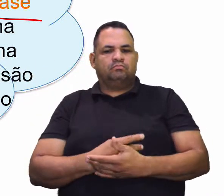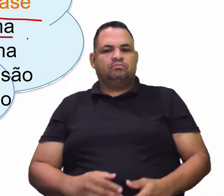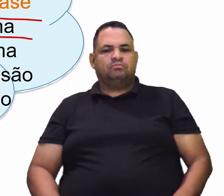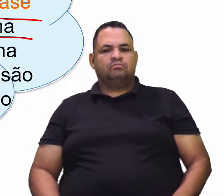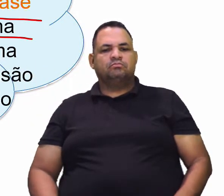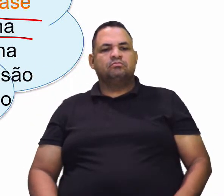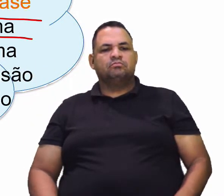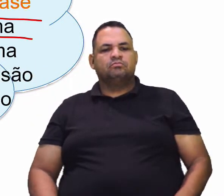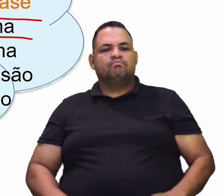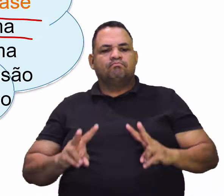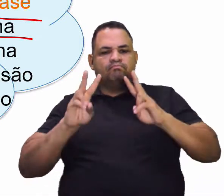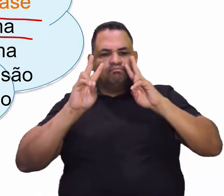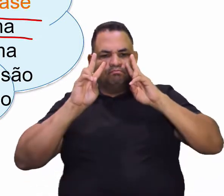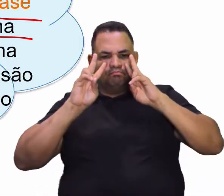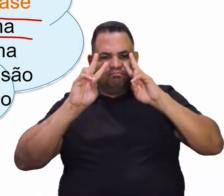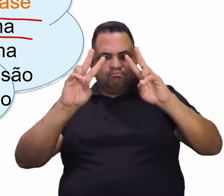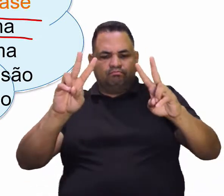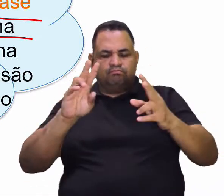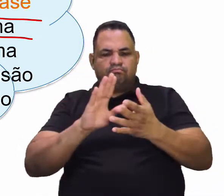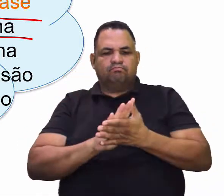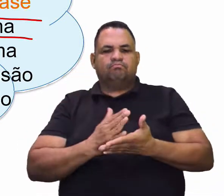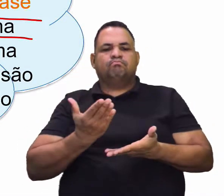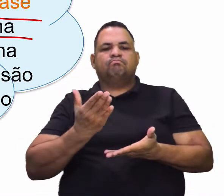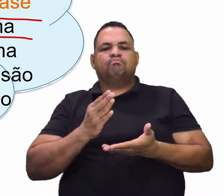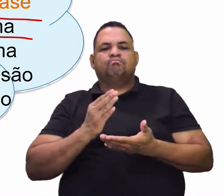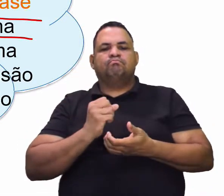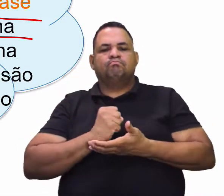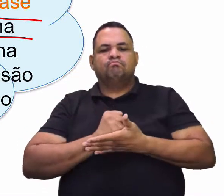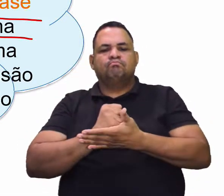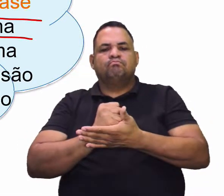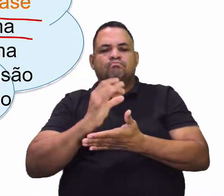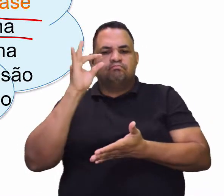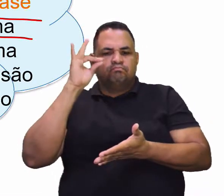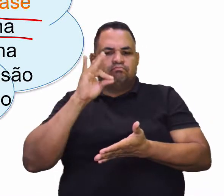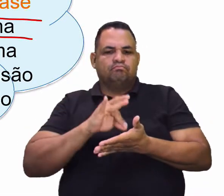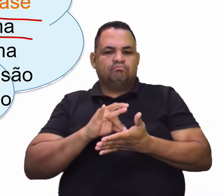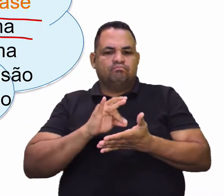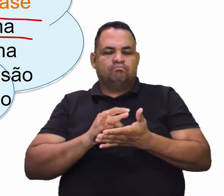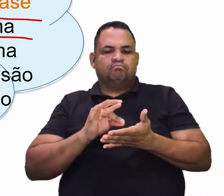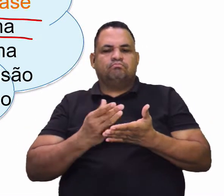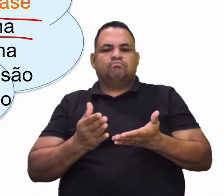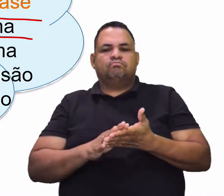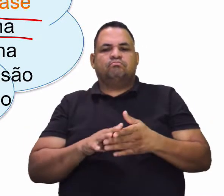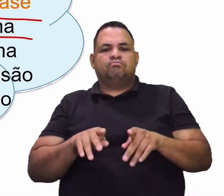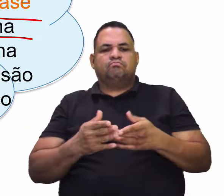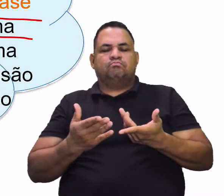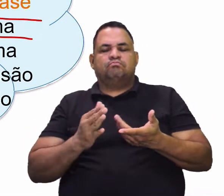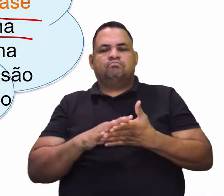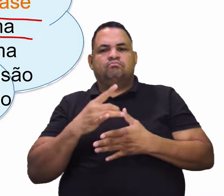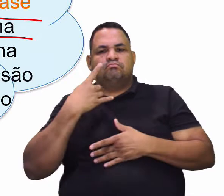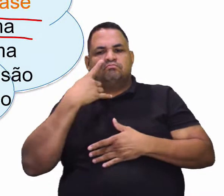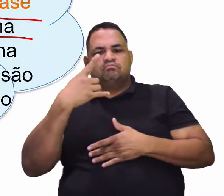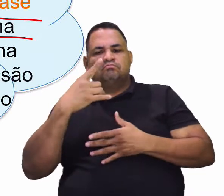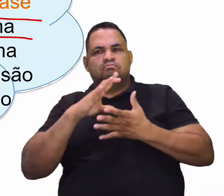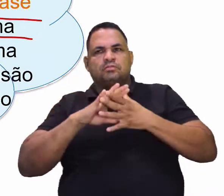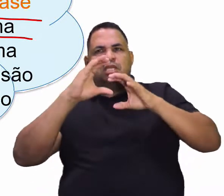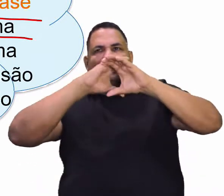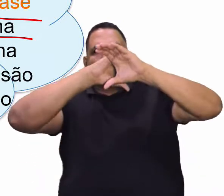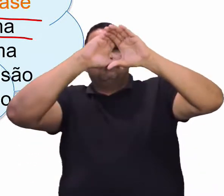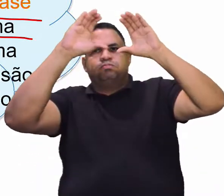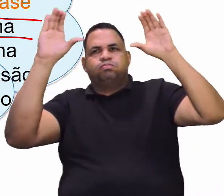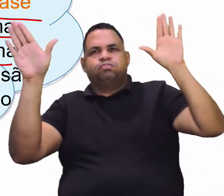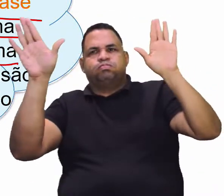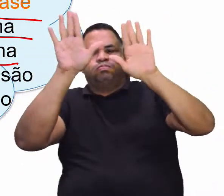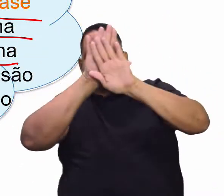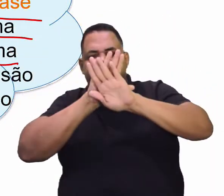acontecer. Ou seja, uma previsão baseada em fatos, como lá naquele exemplo, ele viu que tinha muitas nuvens